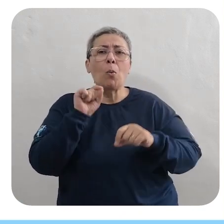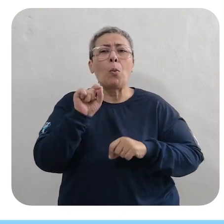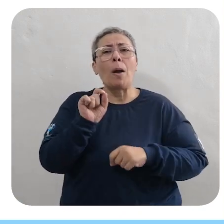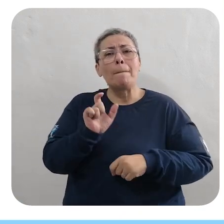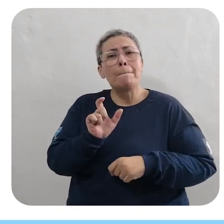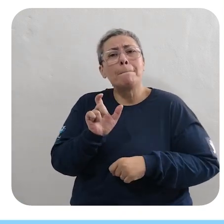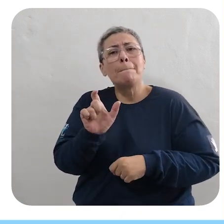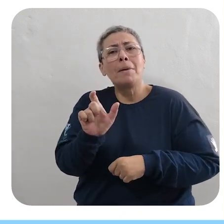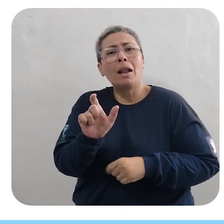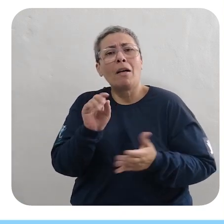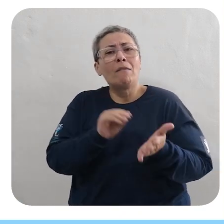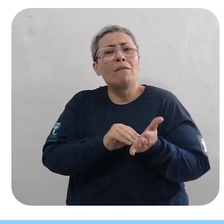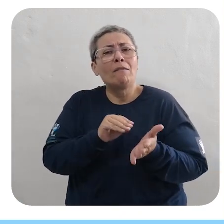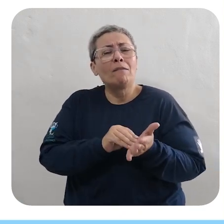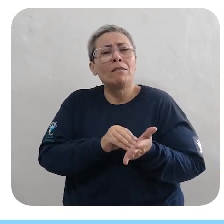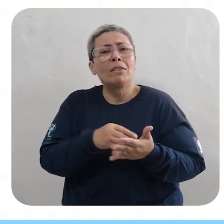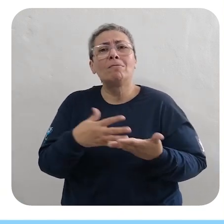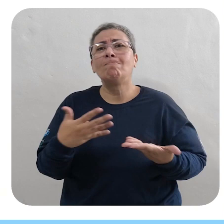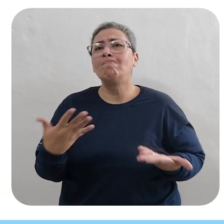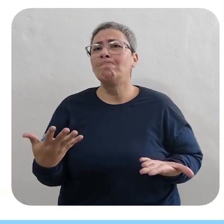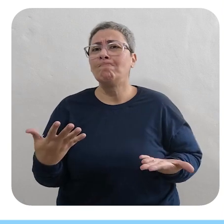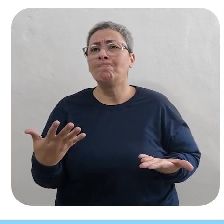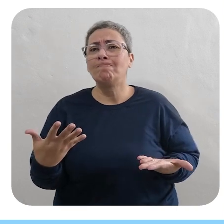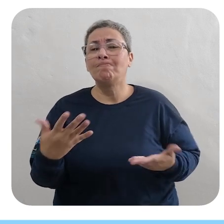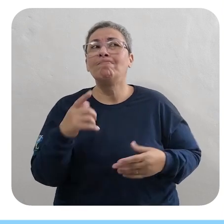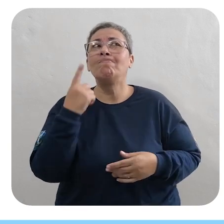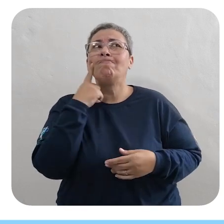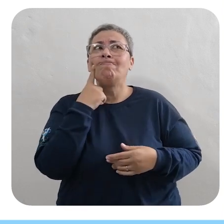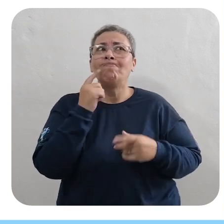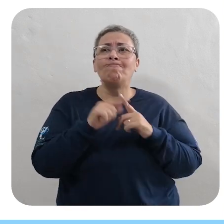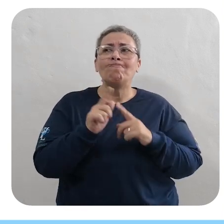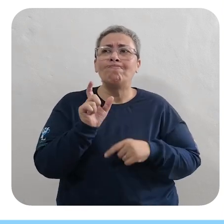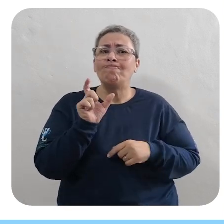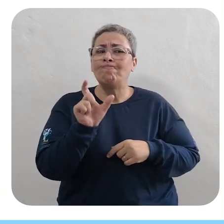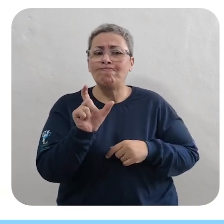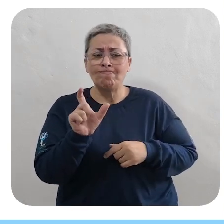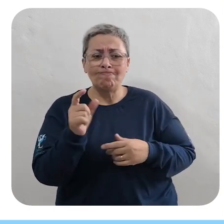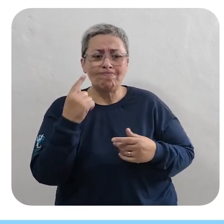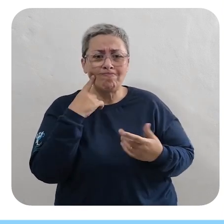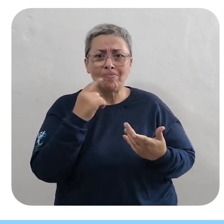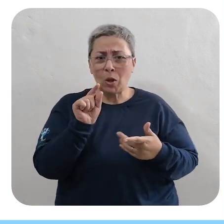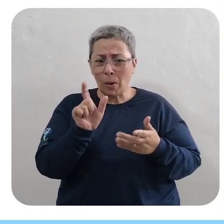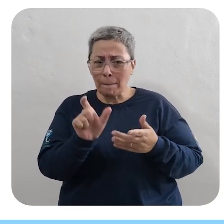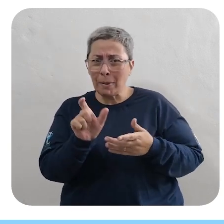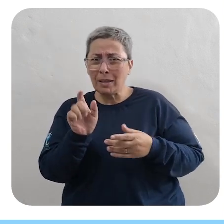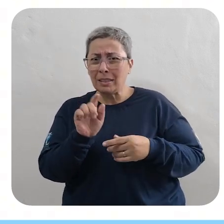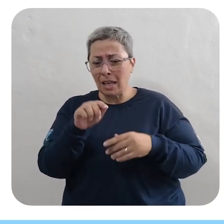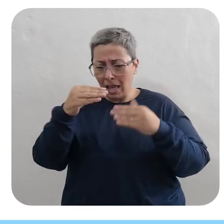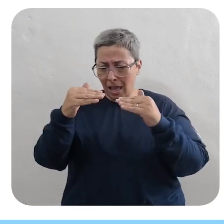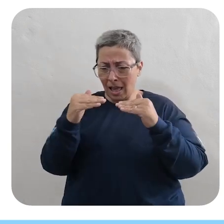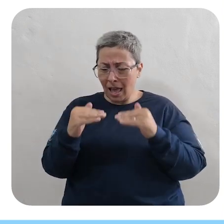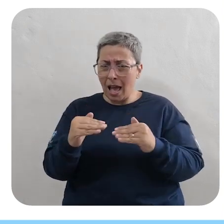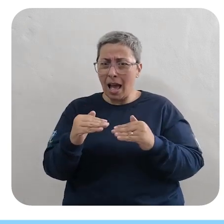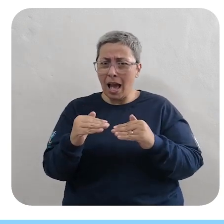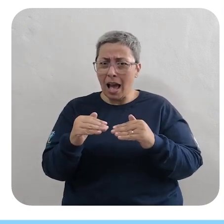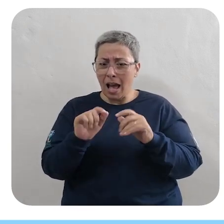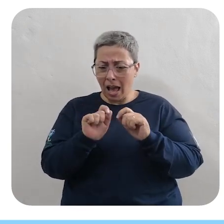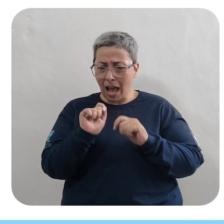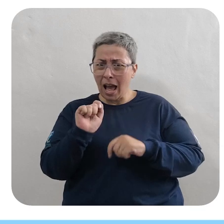verificar qual é a palavra que está faltando. Essa palavrinha está ali,